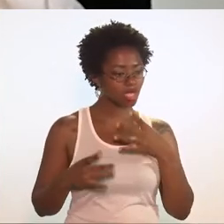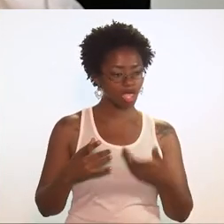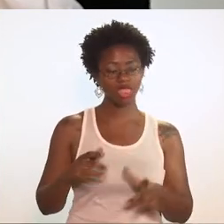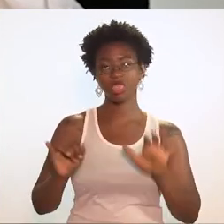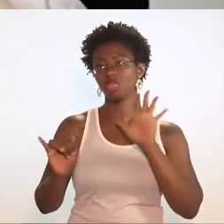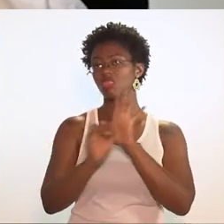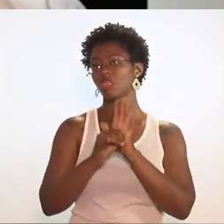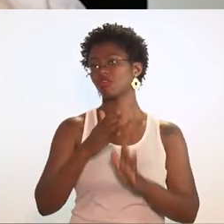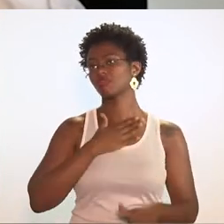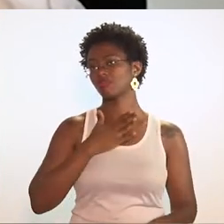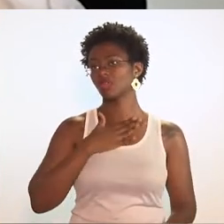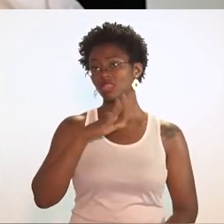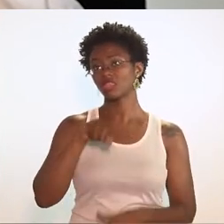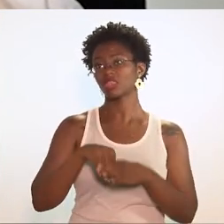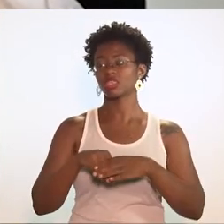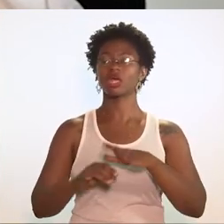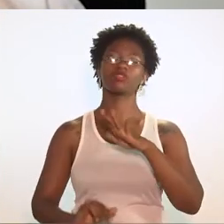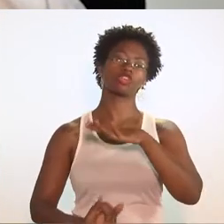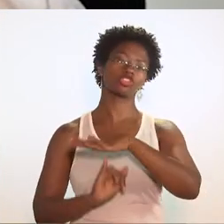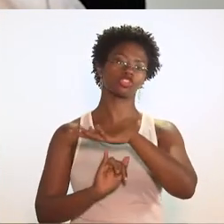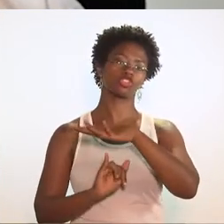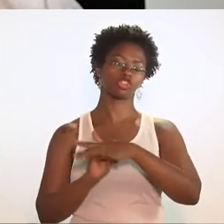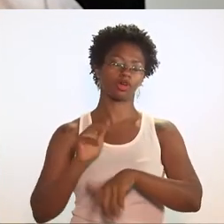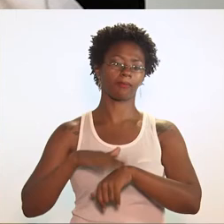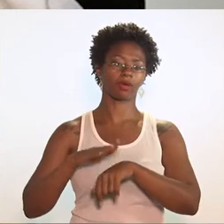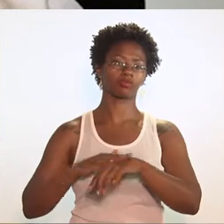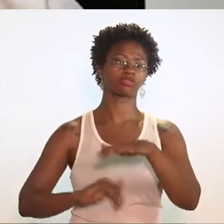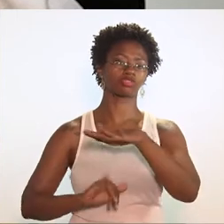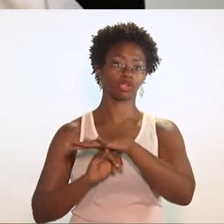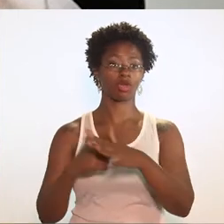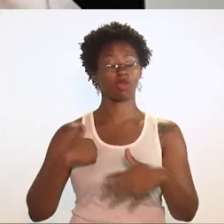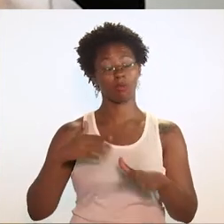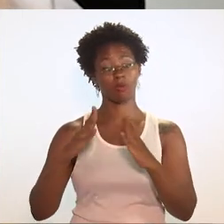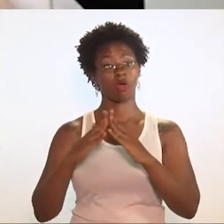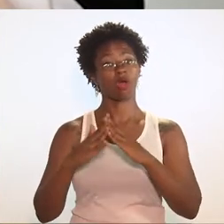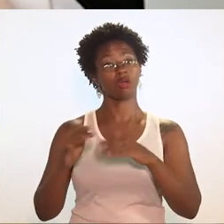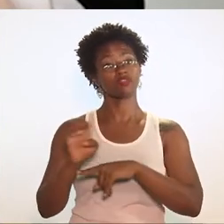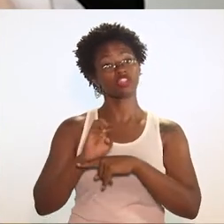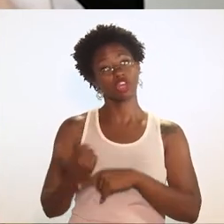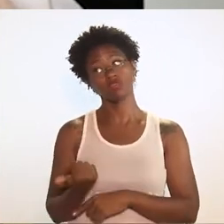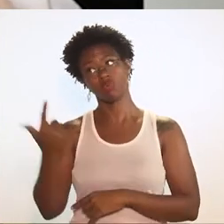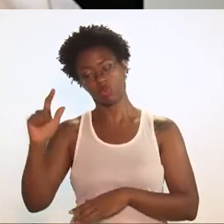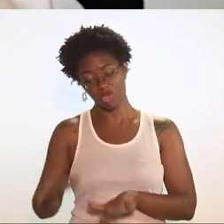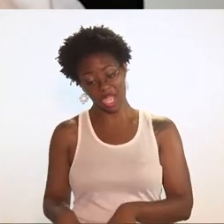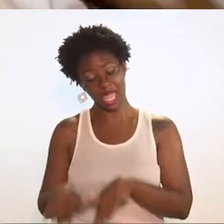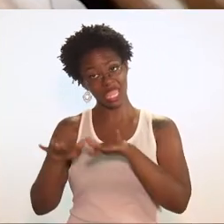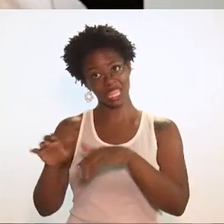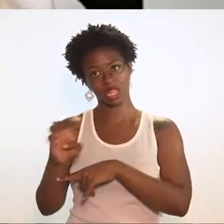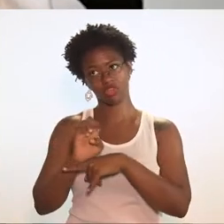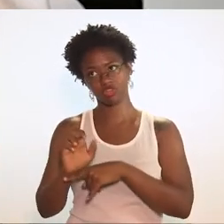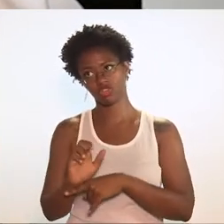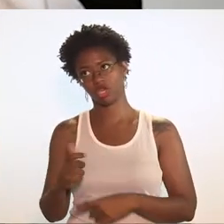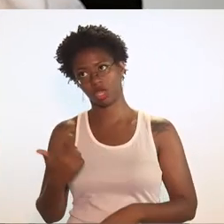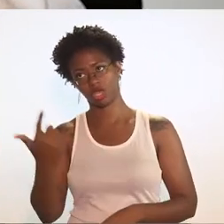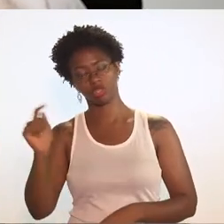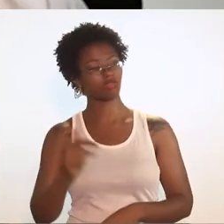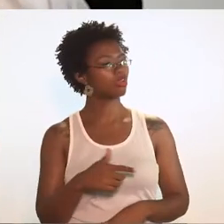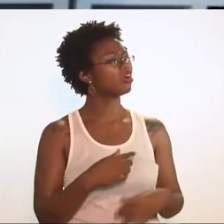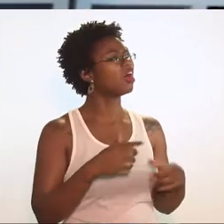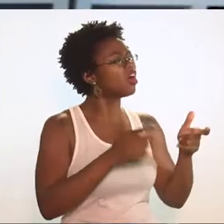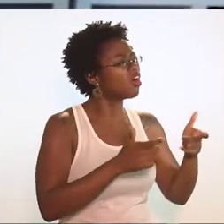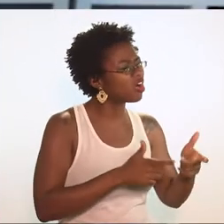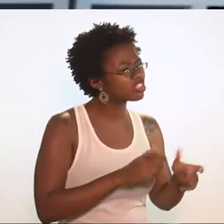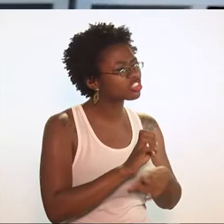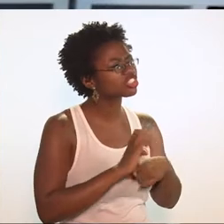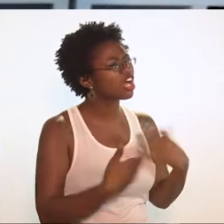minhas raízes, minha identidade dentro da instituição, porque eu morava em outro estado, fui criada em outro estado.